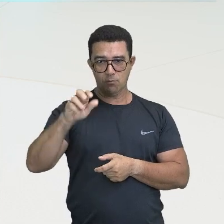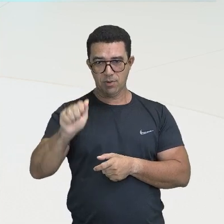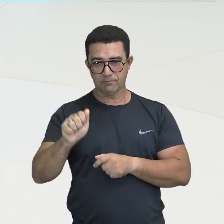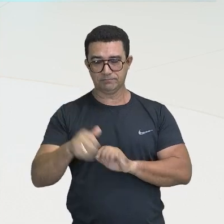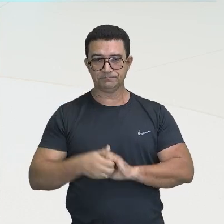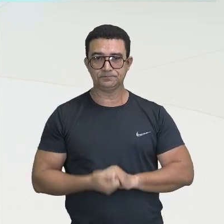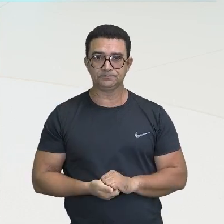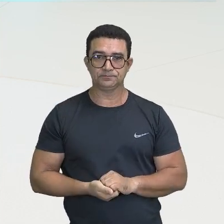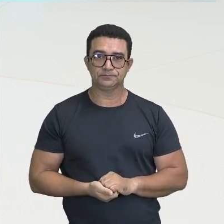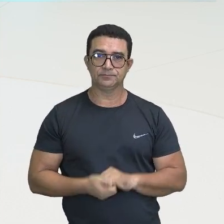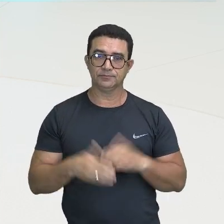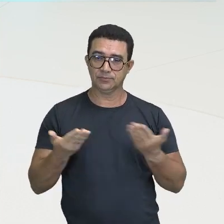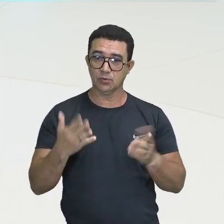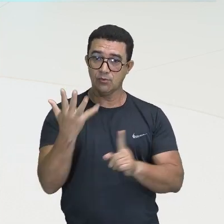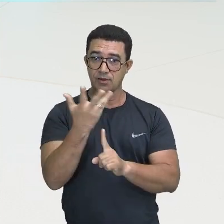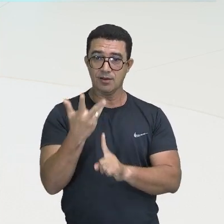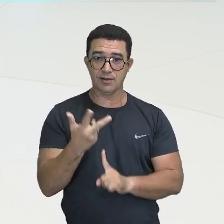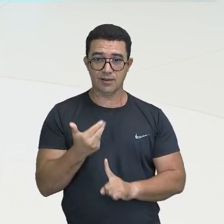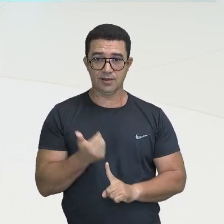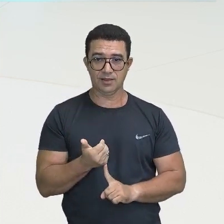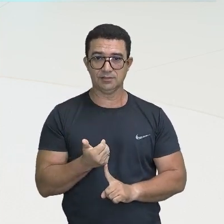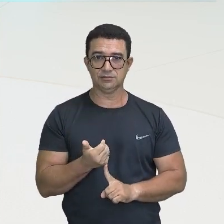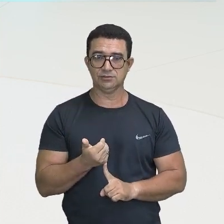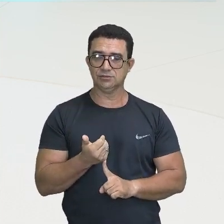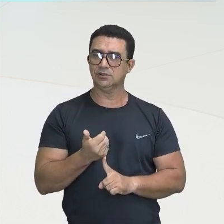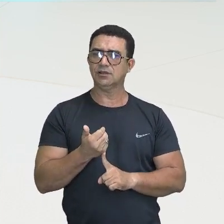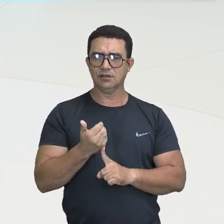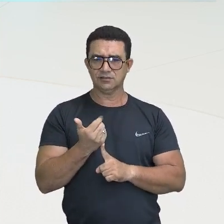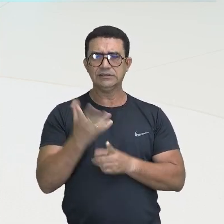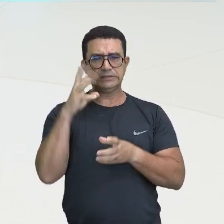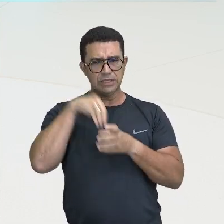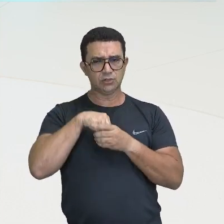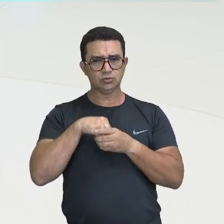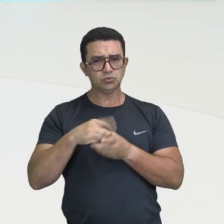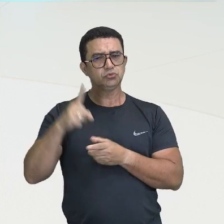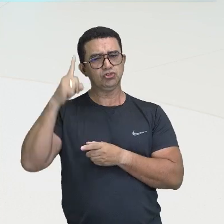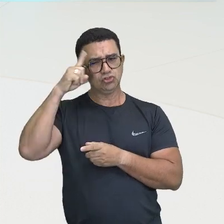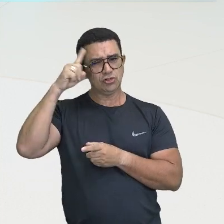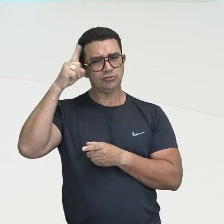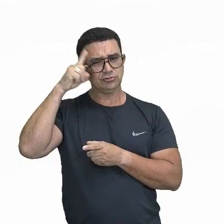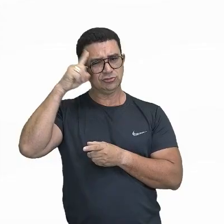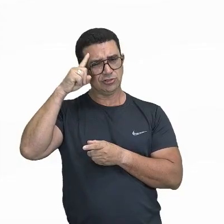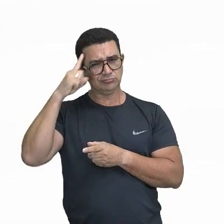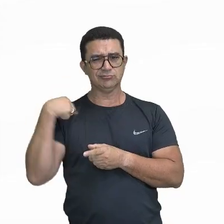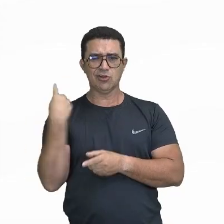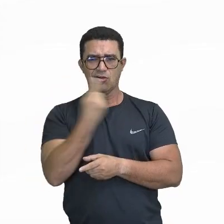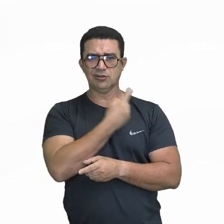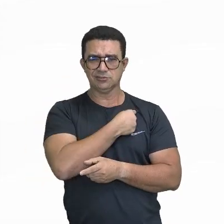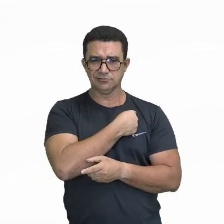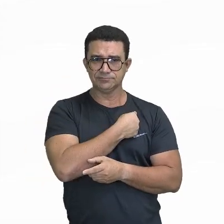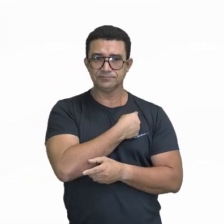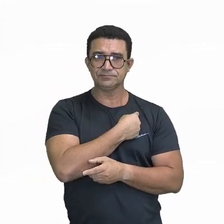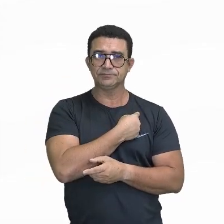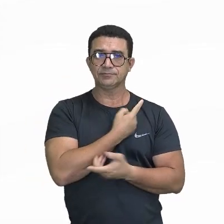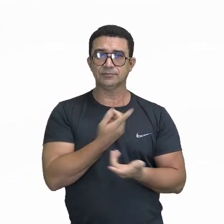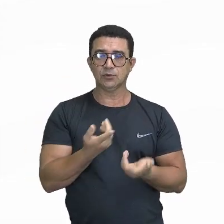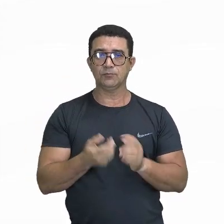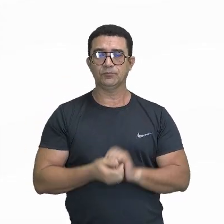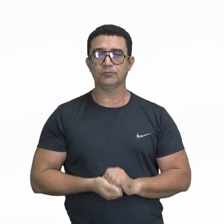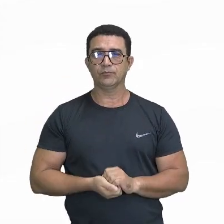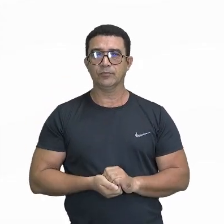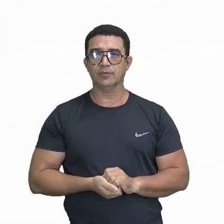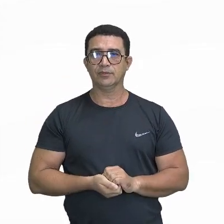falei para vocês, ela faz parte do nosso cotidiano. Então, como